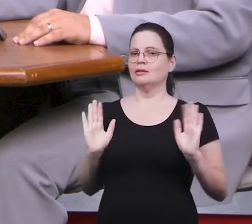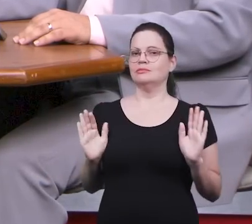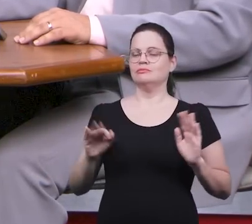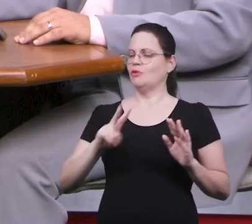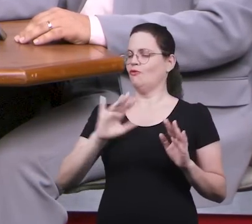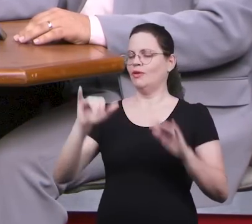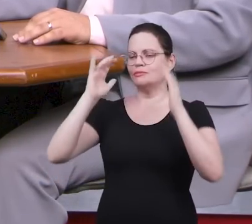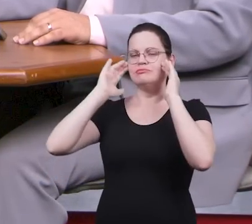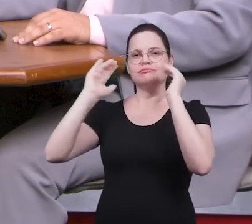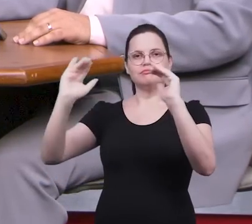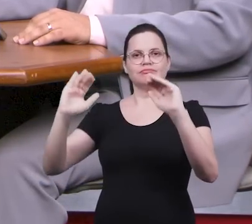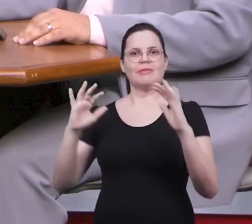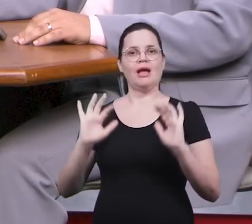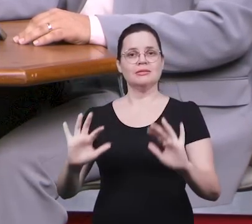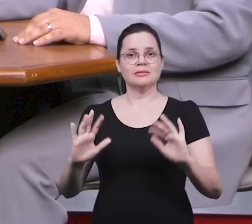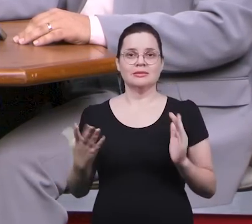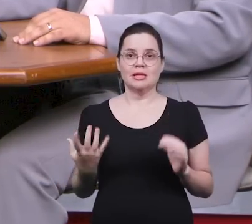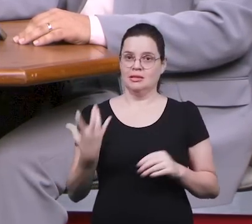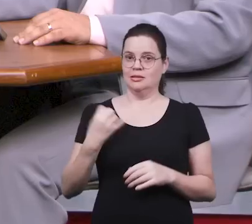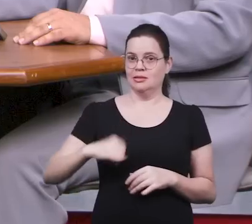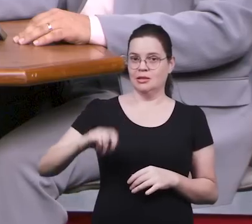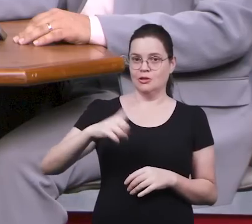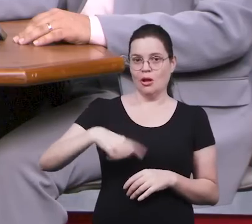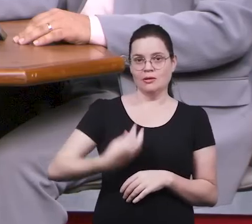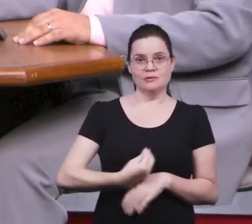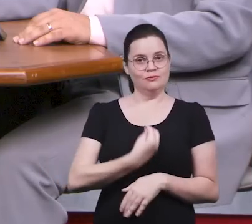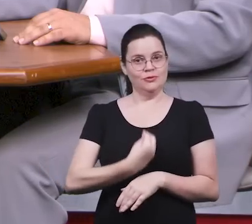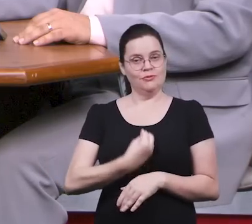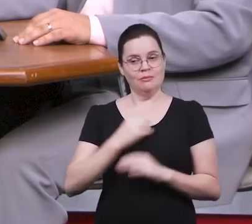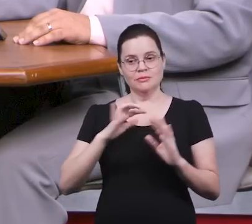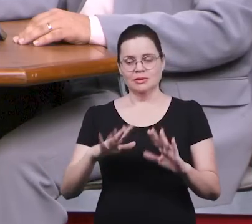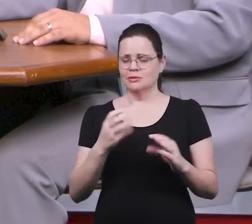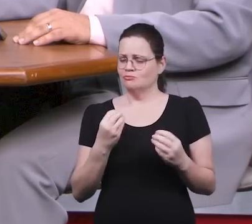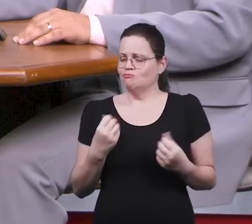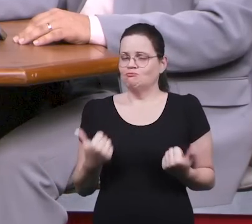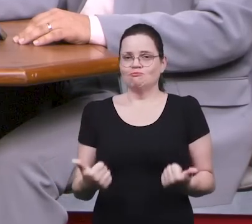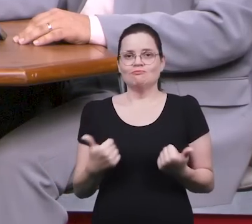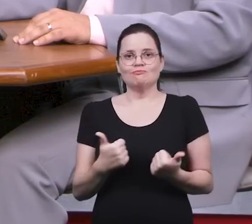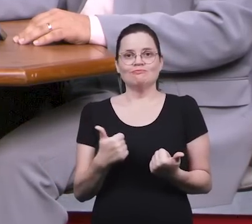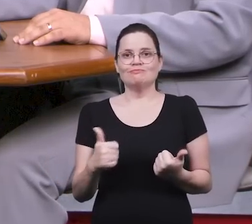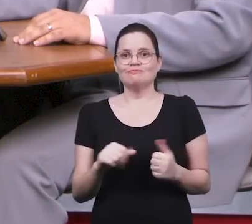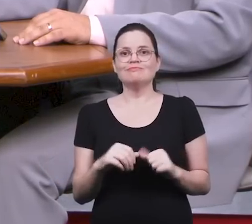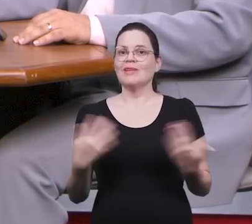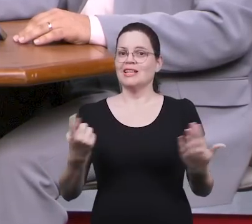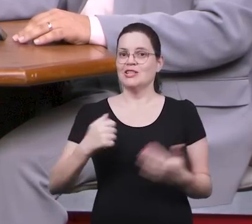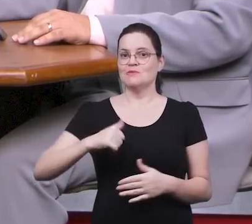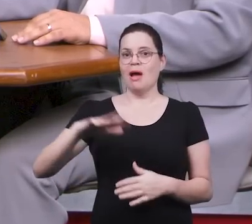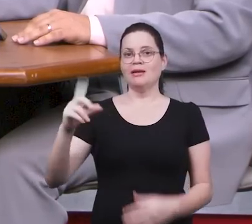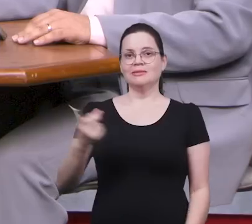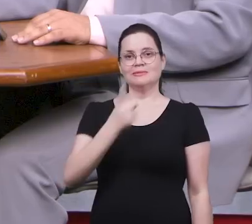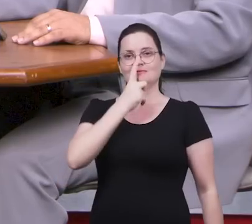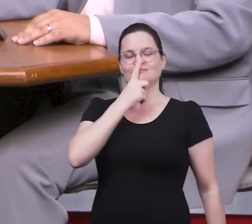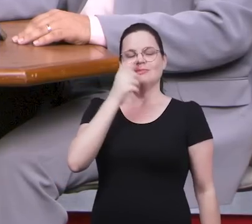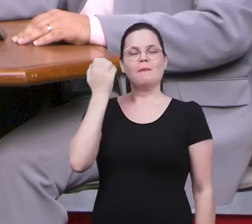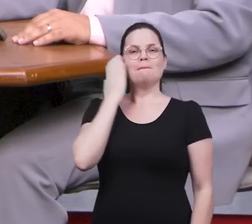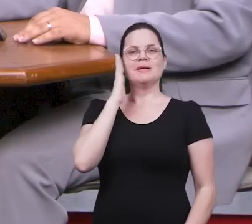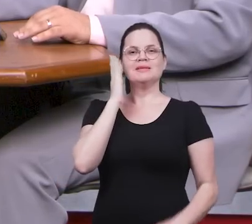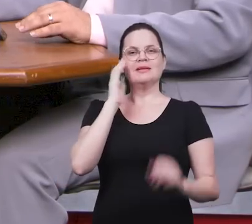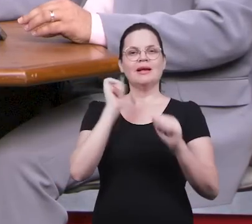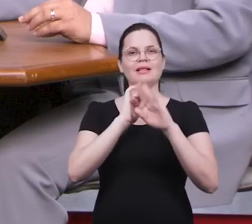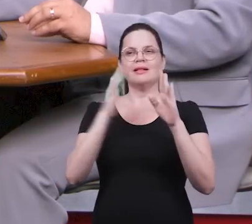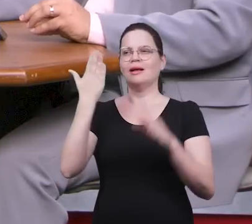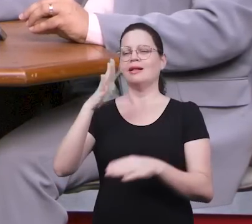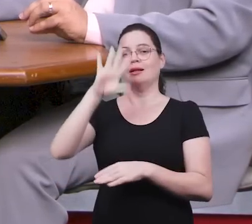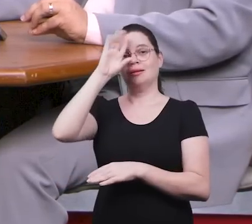é assim que deve ser. Se nós vivermos assim, nós vamos estar muito mais próximos do Senhor. Vamos estar muito mais próximos de entender